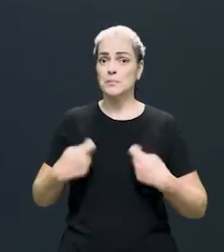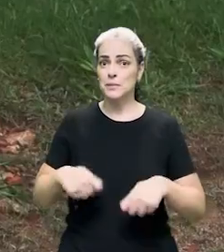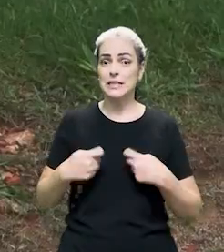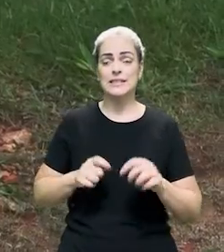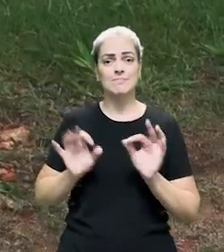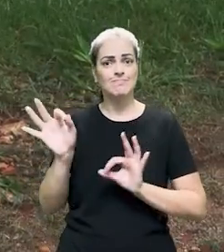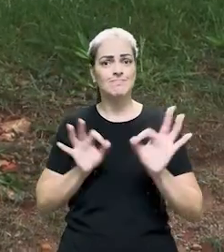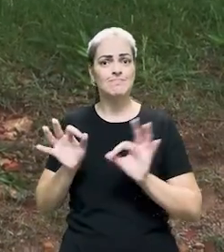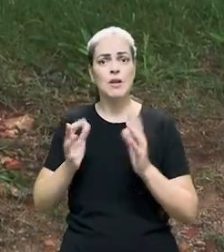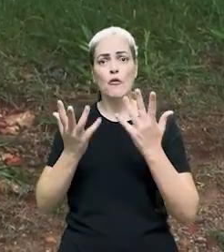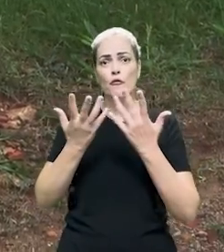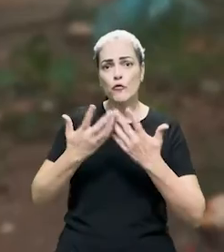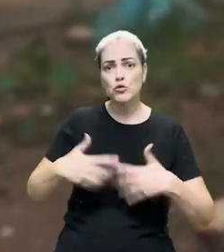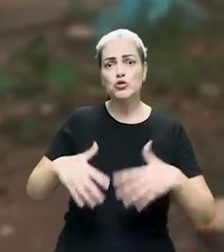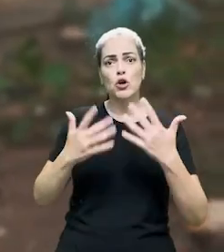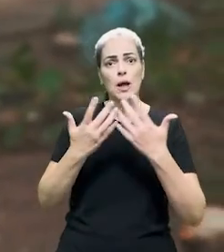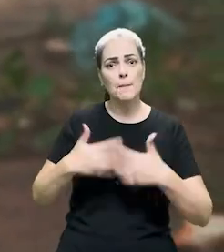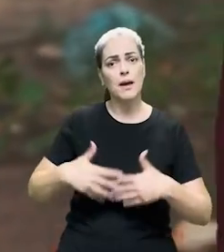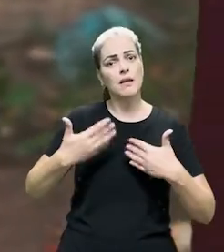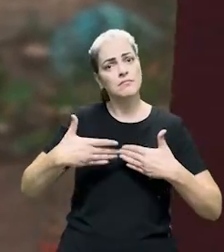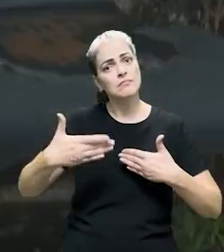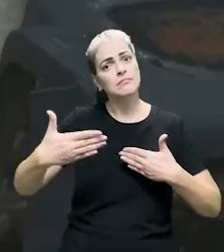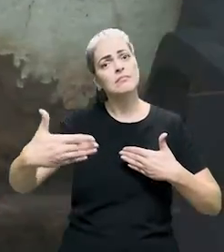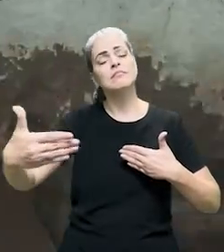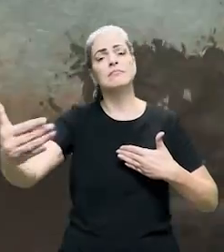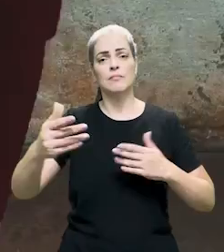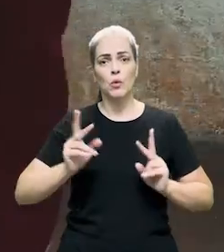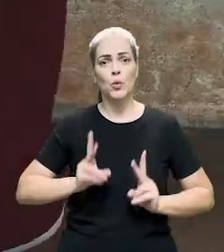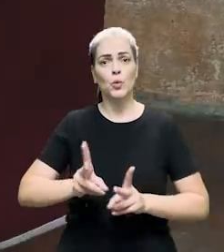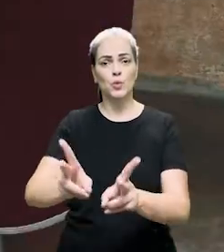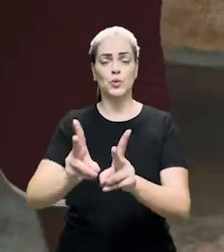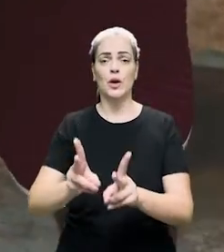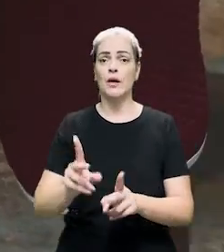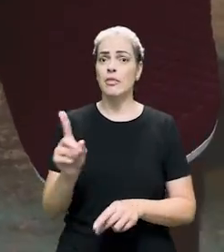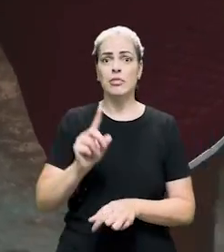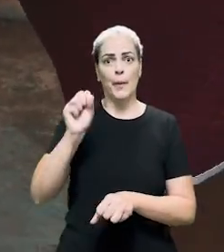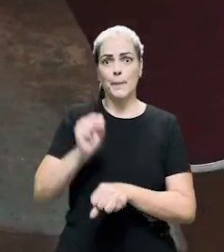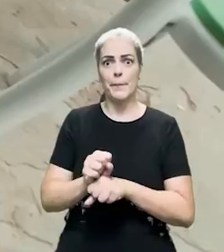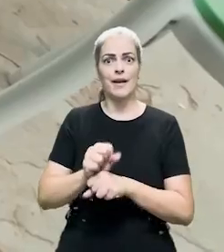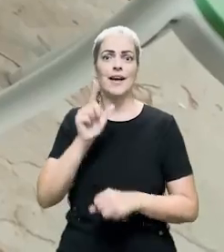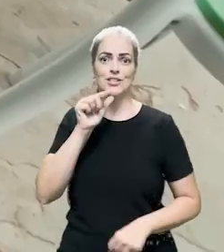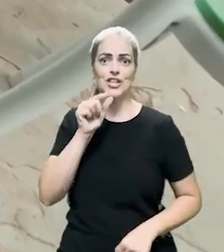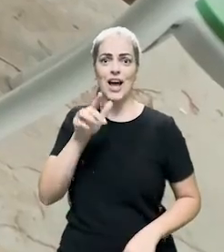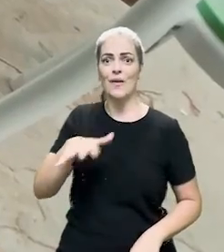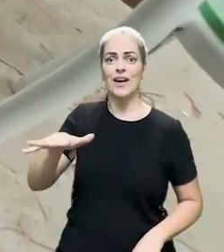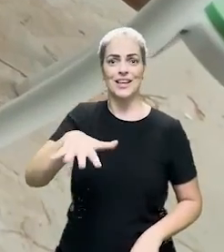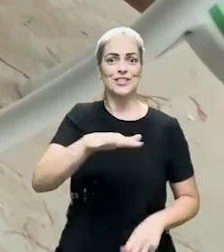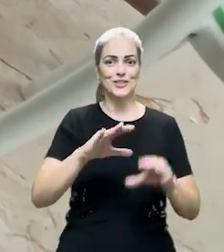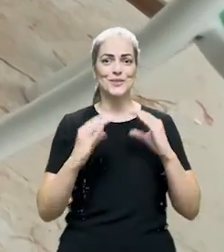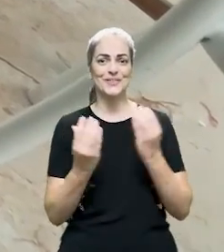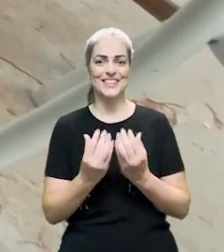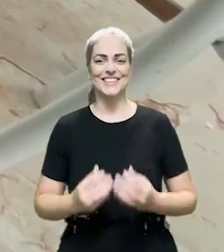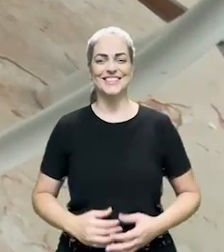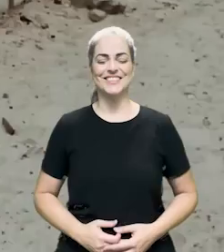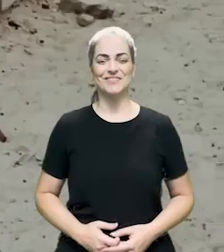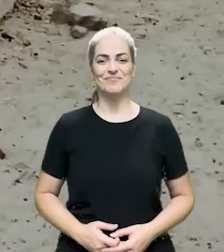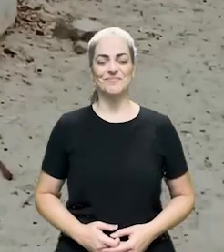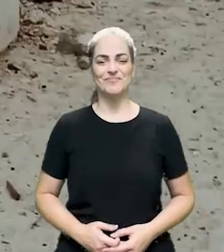investir em mecanismos de funcionamento de médio e longo prazo, para que a água não pare de chegar nessas